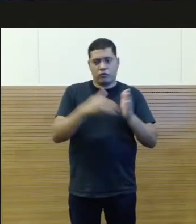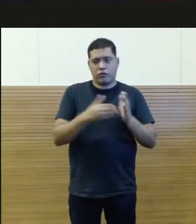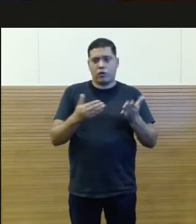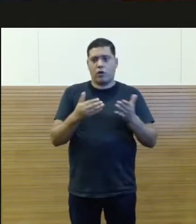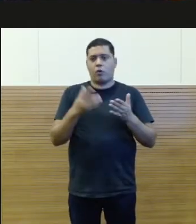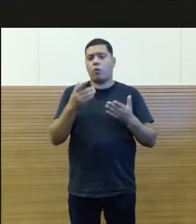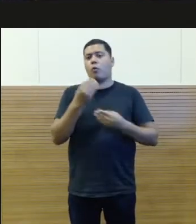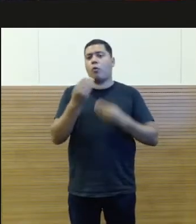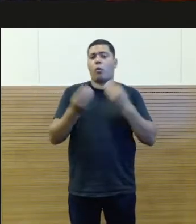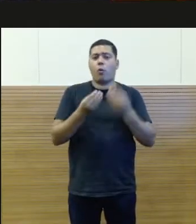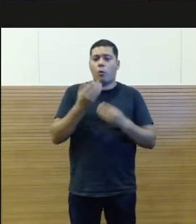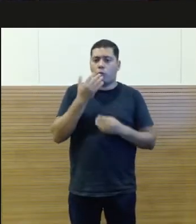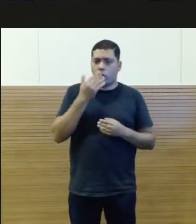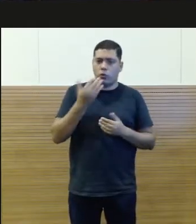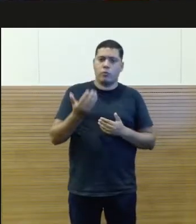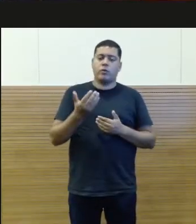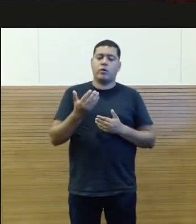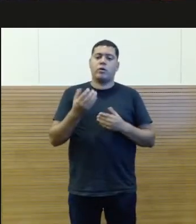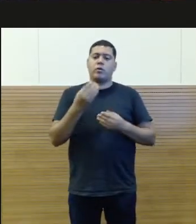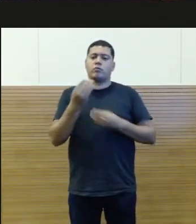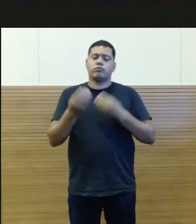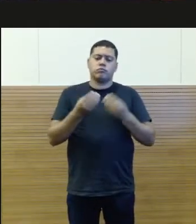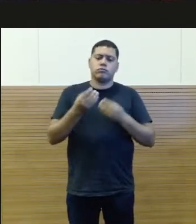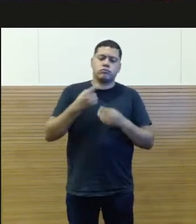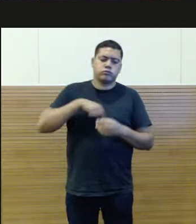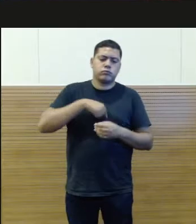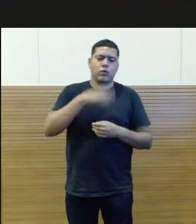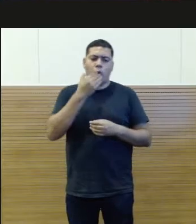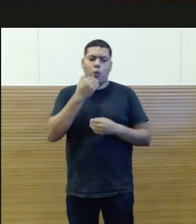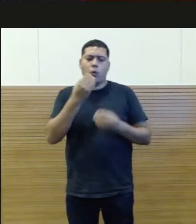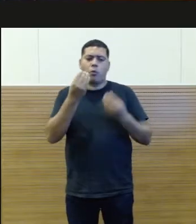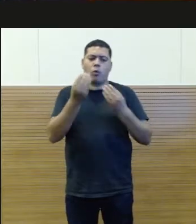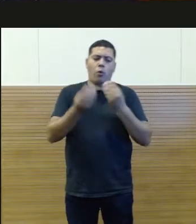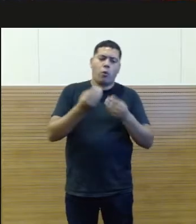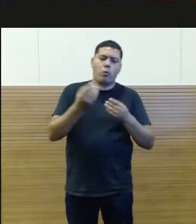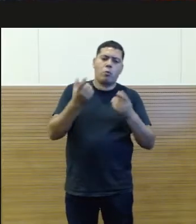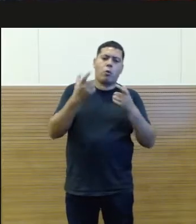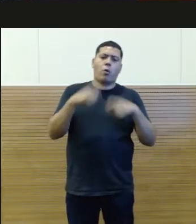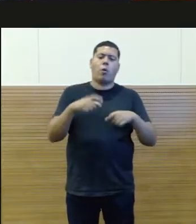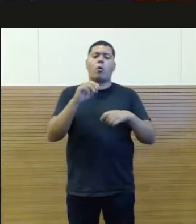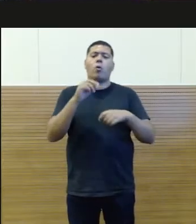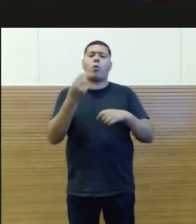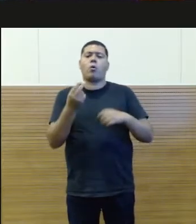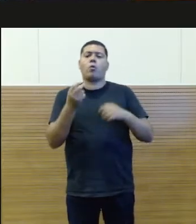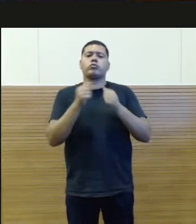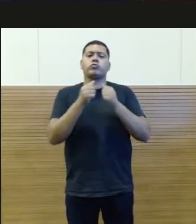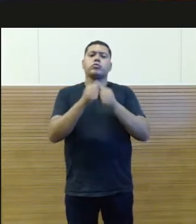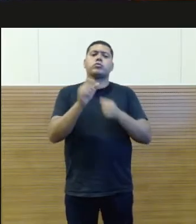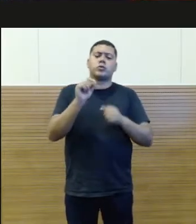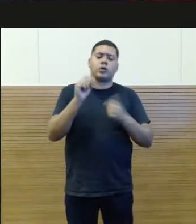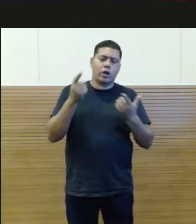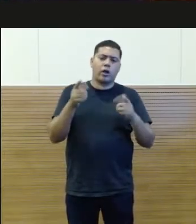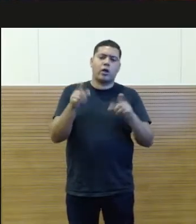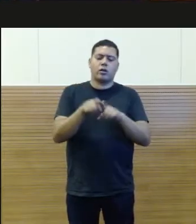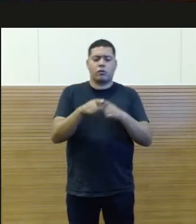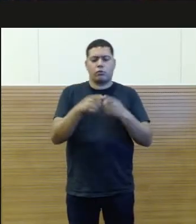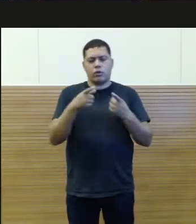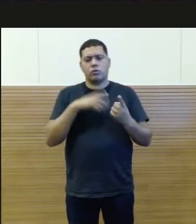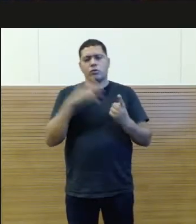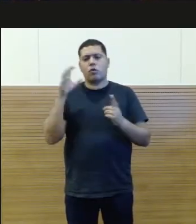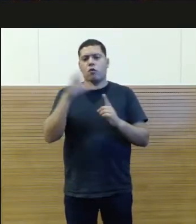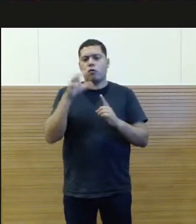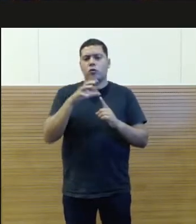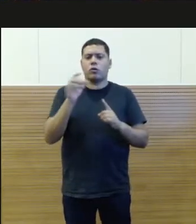de comer, né? Como a gente come, quando, onde, com quem, isso também influencia